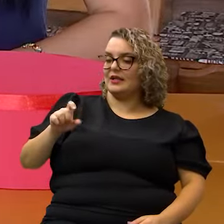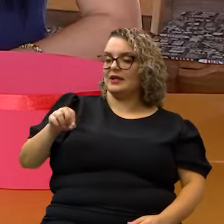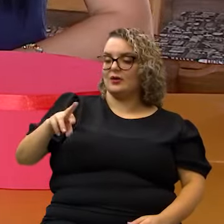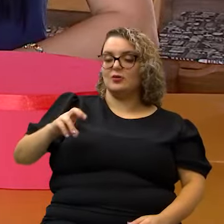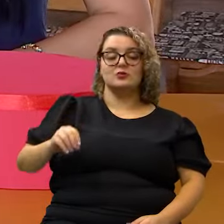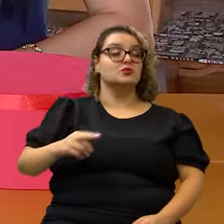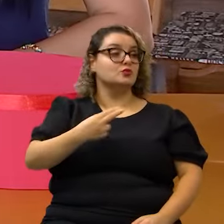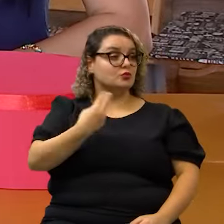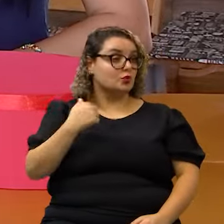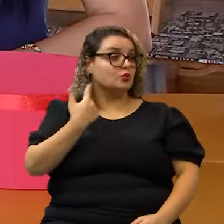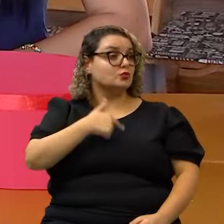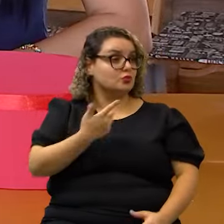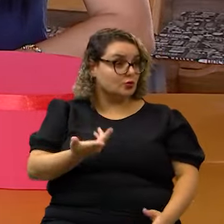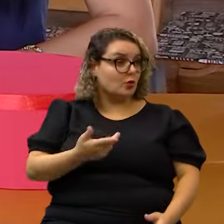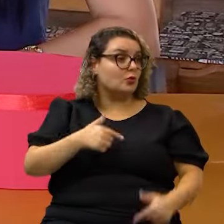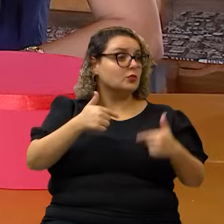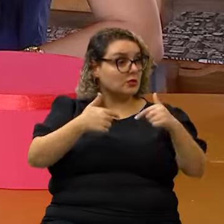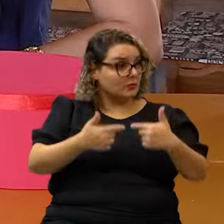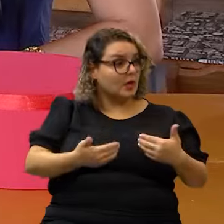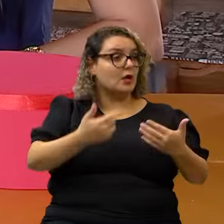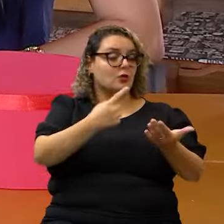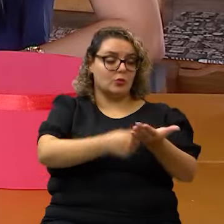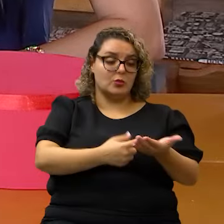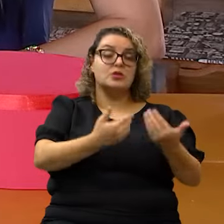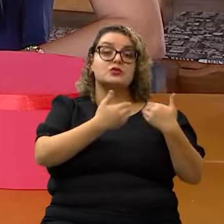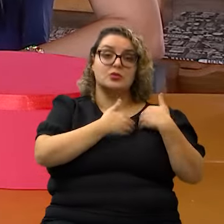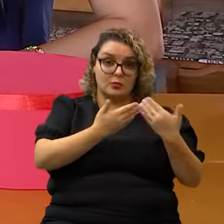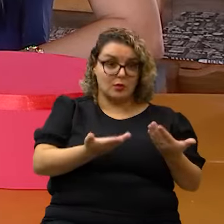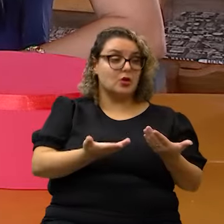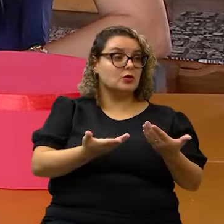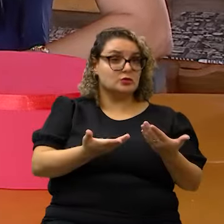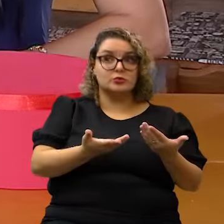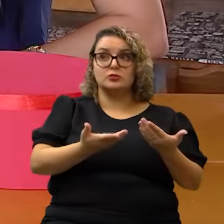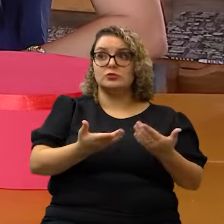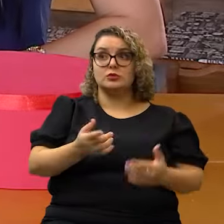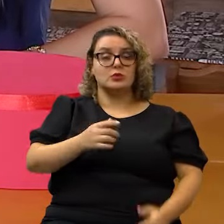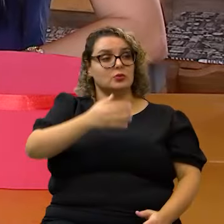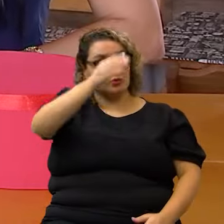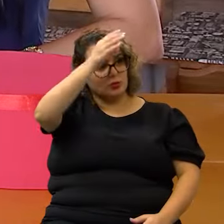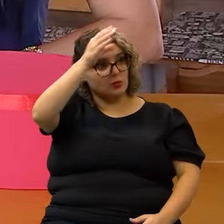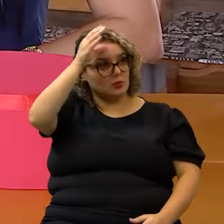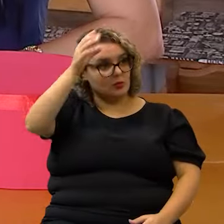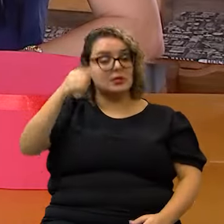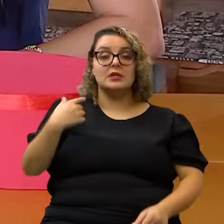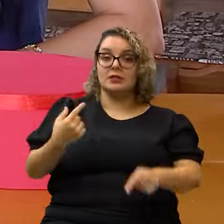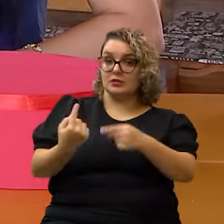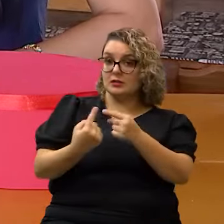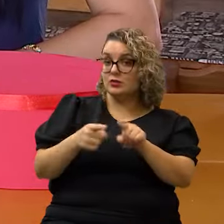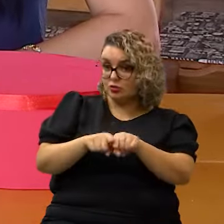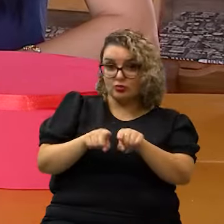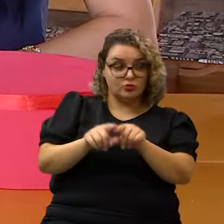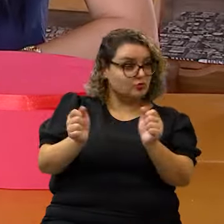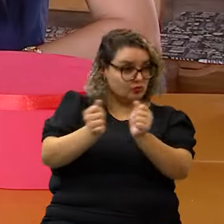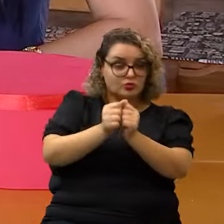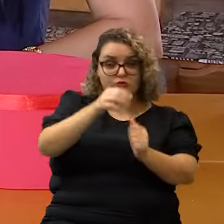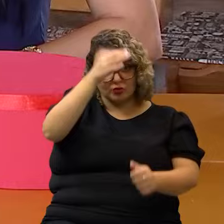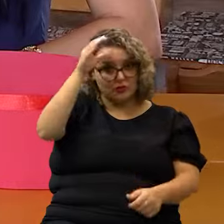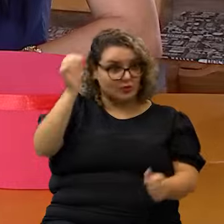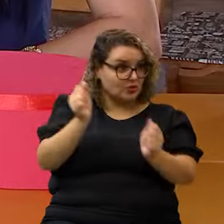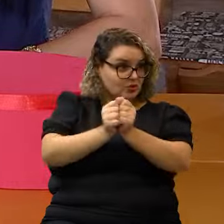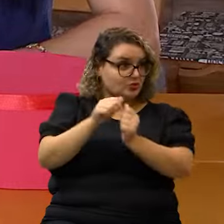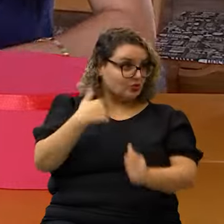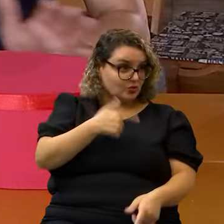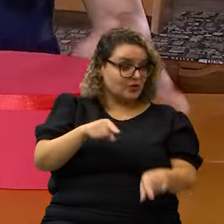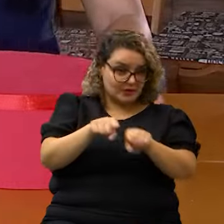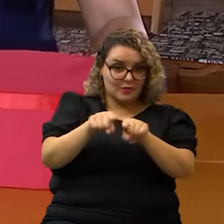gente, o trabalho da gente é tudo, né? É compromisso, responsabilidade, né? Não só com os clientes, como os clientes com a gente também, sim, né? Então